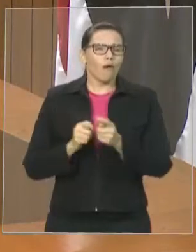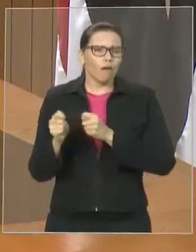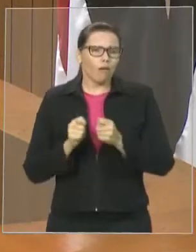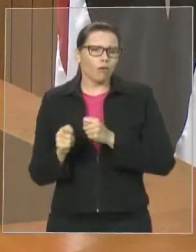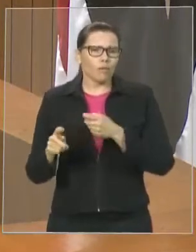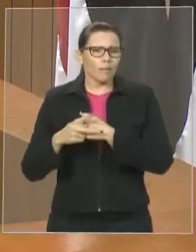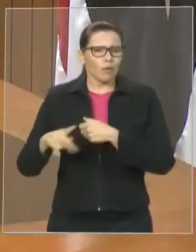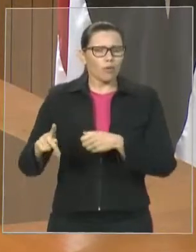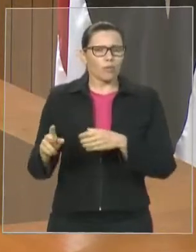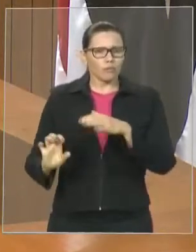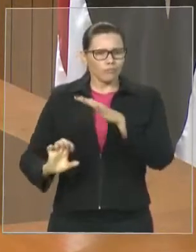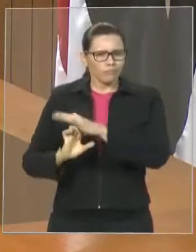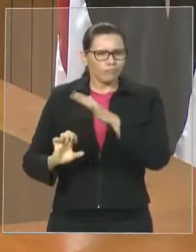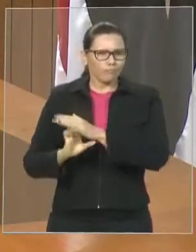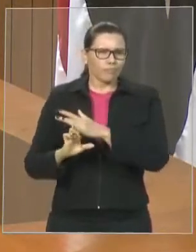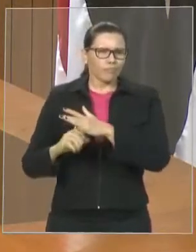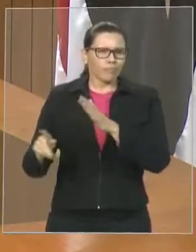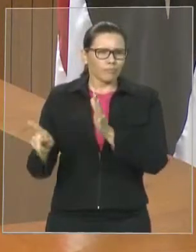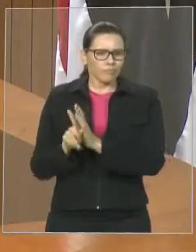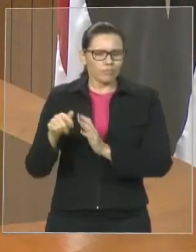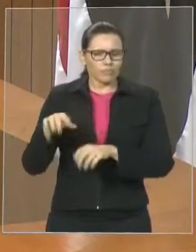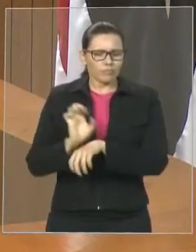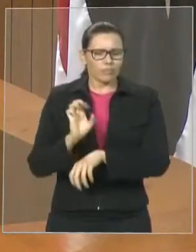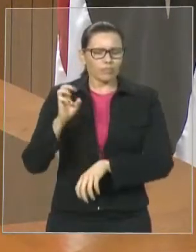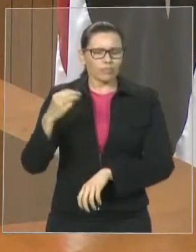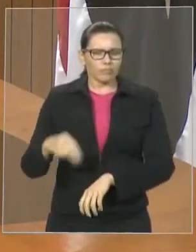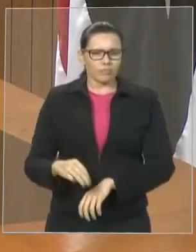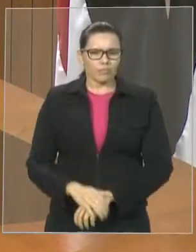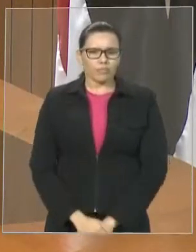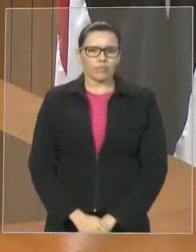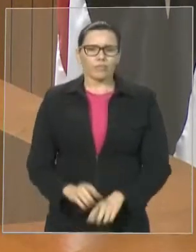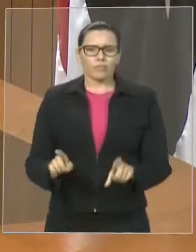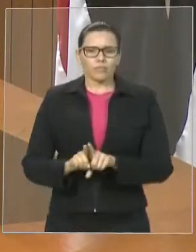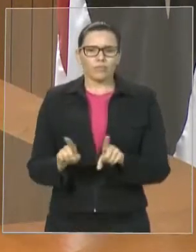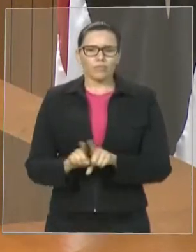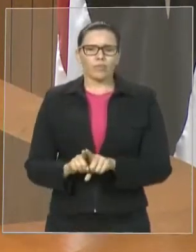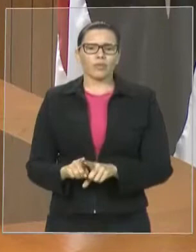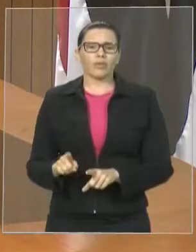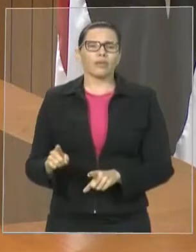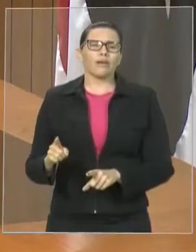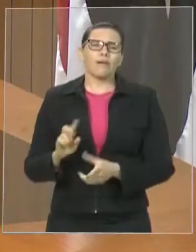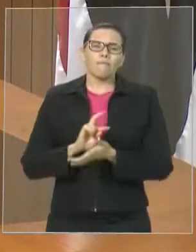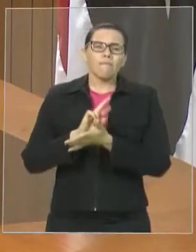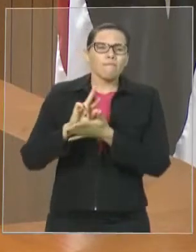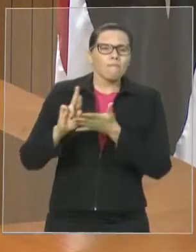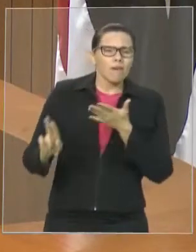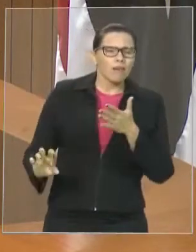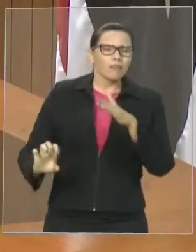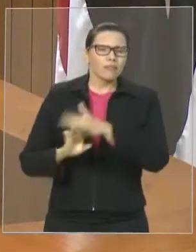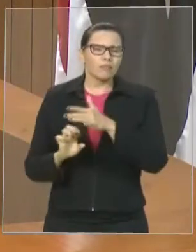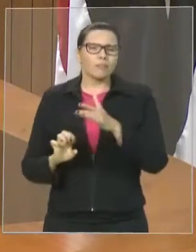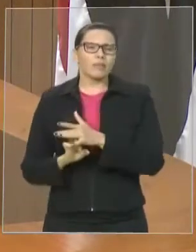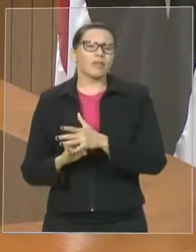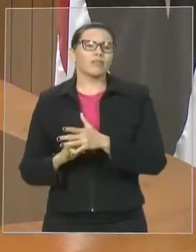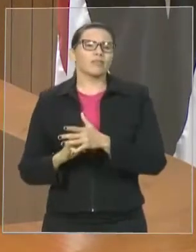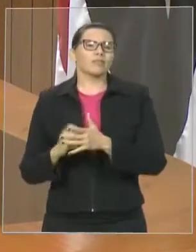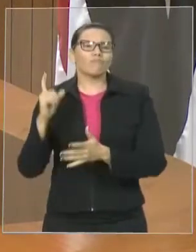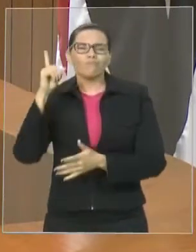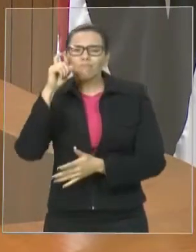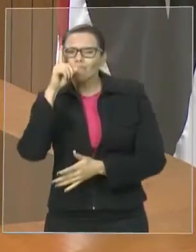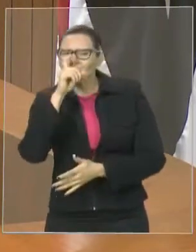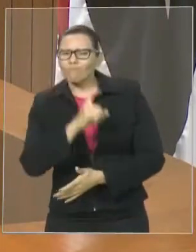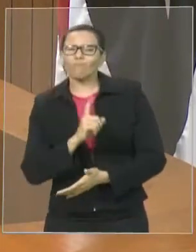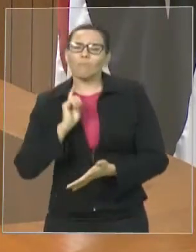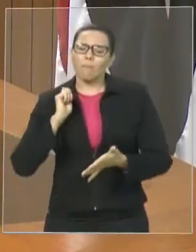à inadimplência, ao invés de aumentar a arrecadação como pretendia o governo do Estado. E agora vem